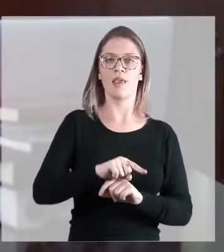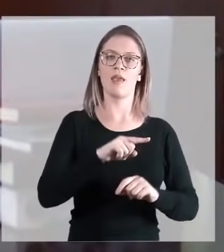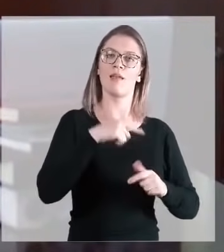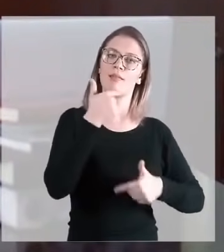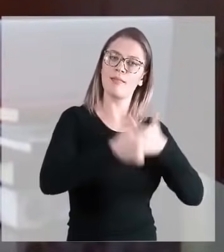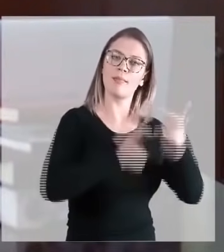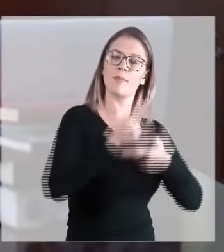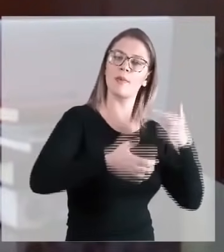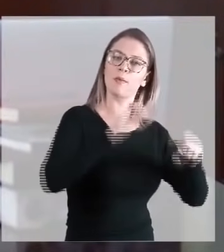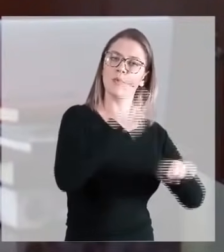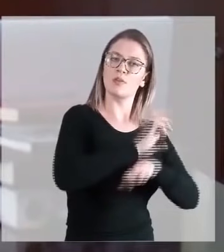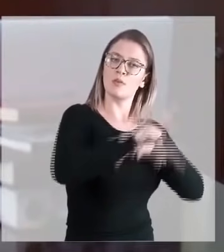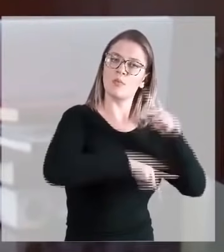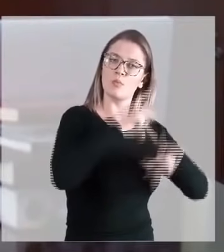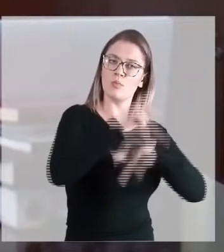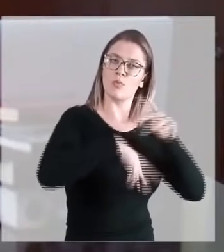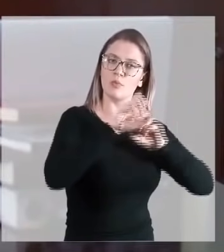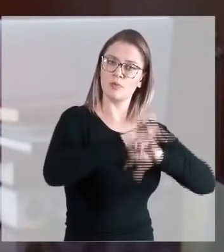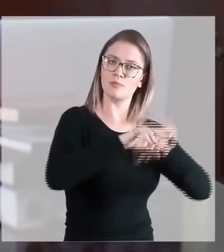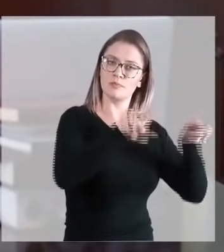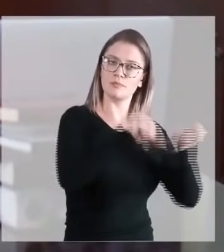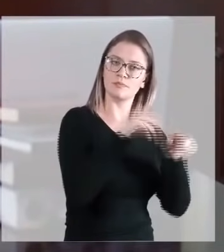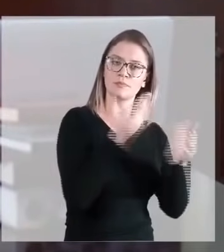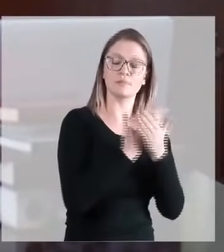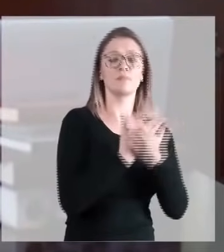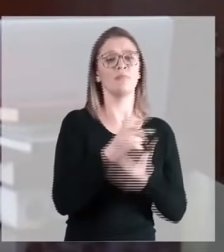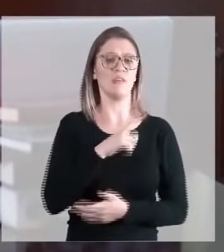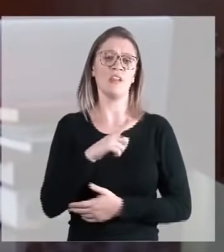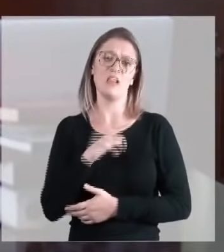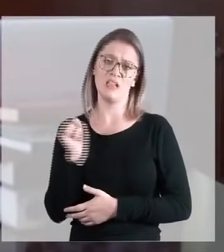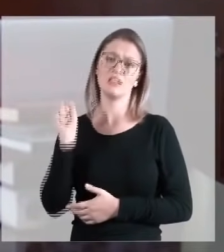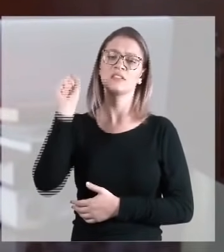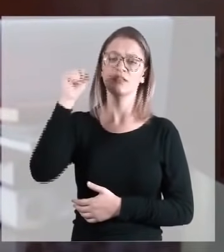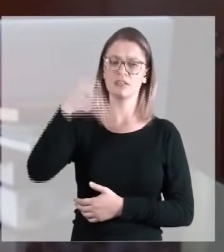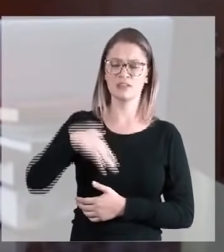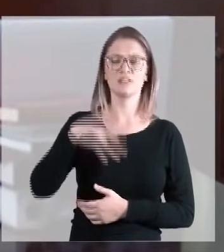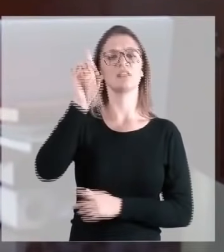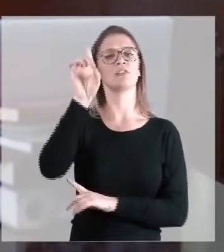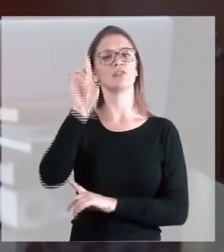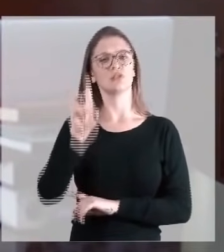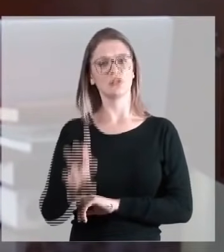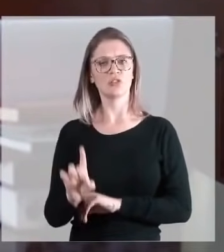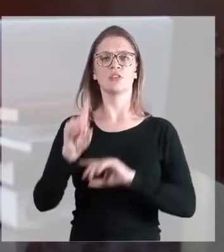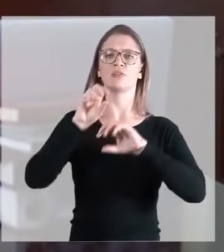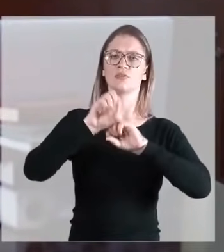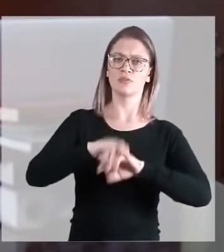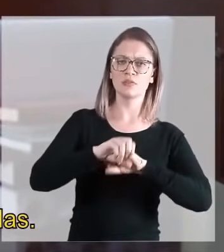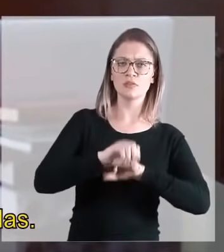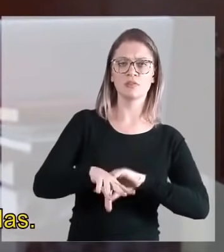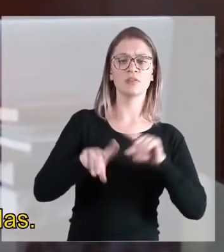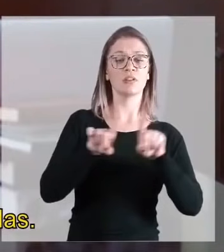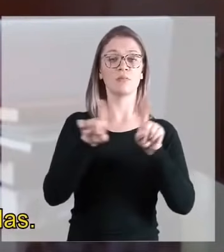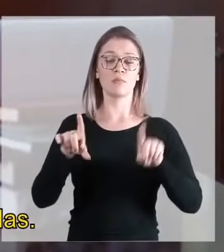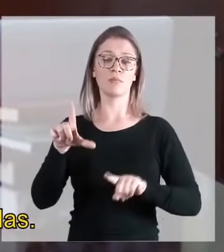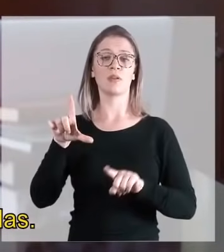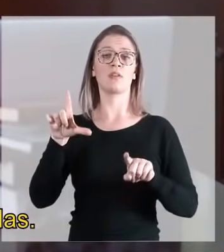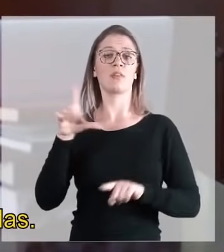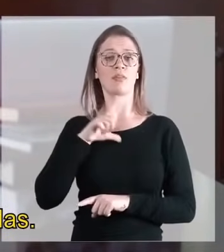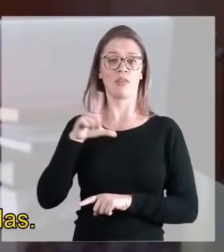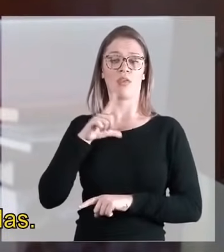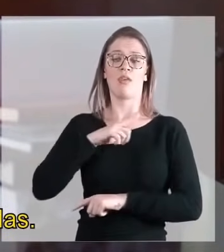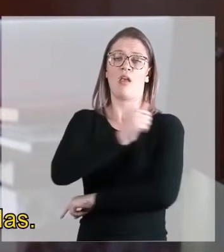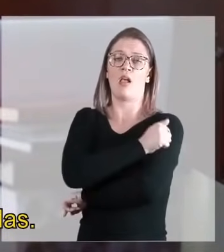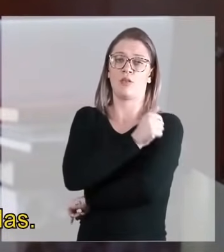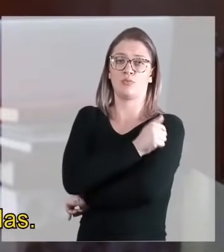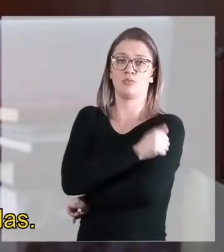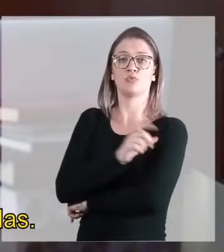uma sala de aula, tendo sim, claro, o direito de cátedra, o direito de lecionar, mas tendo também os alunos o direito de ter suas